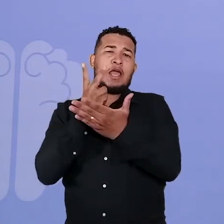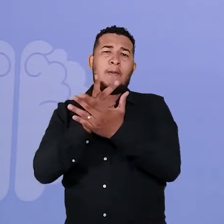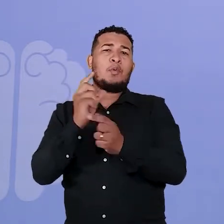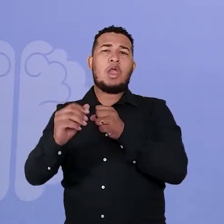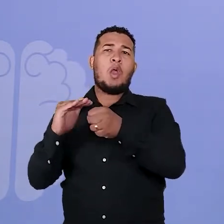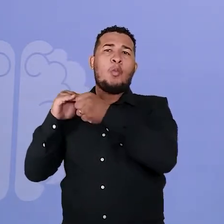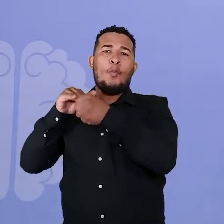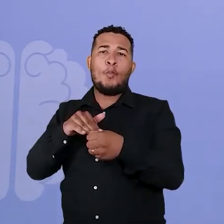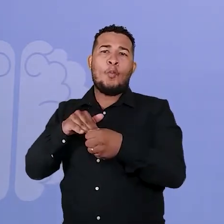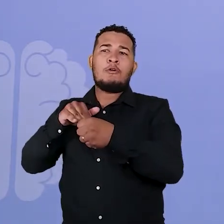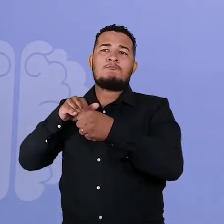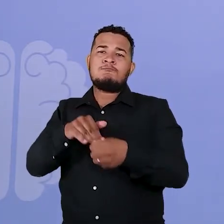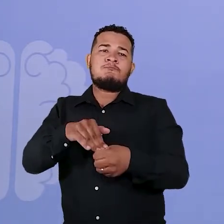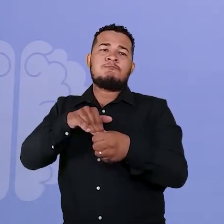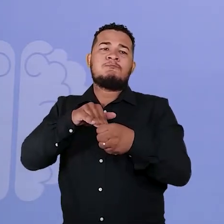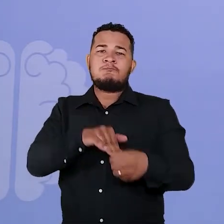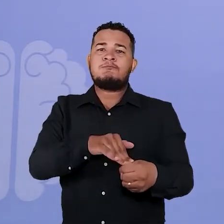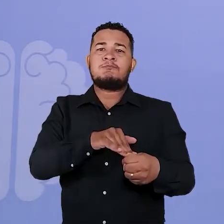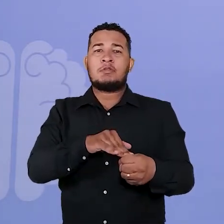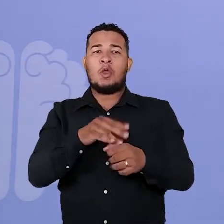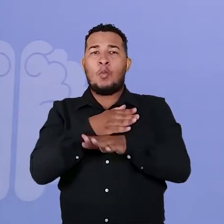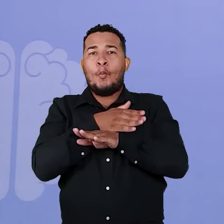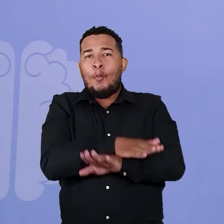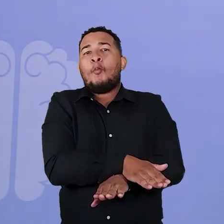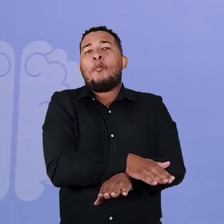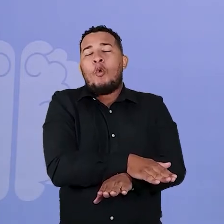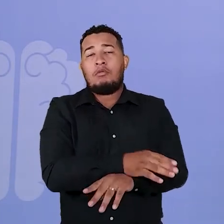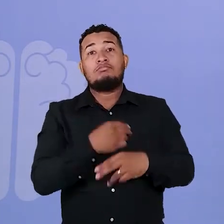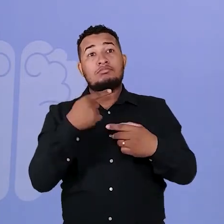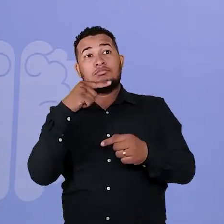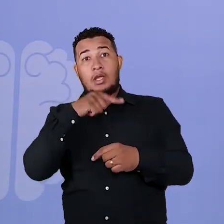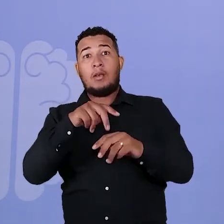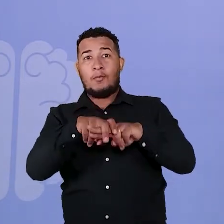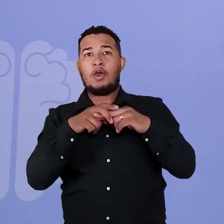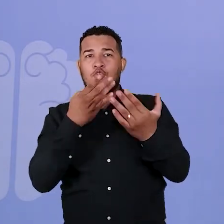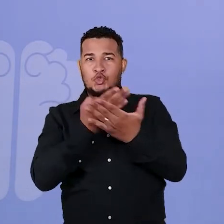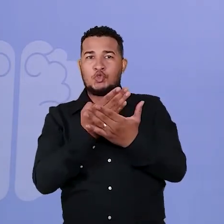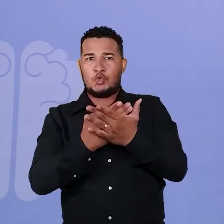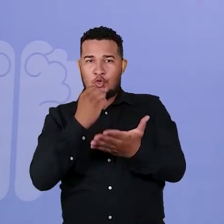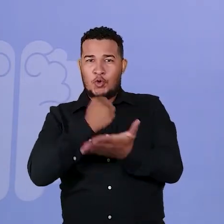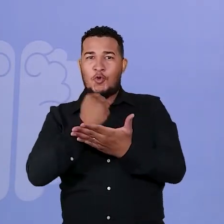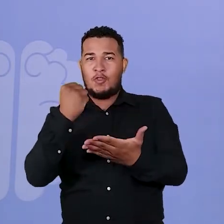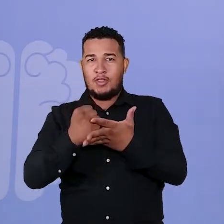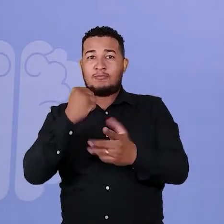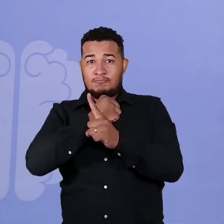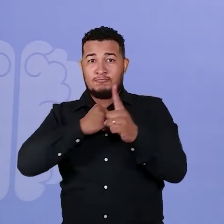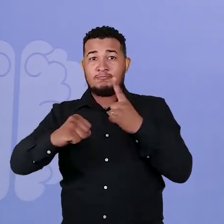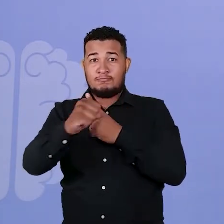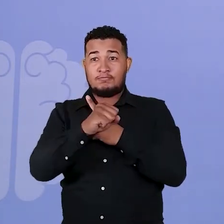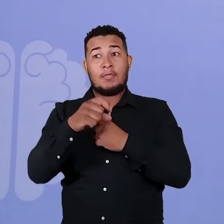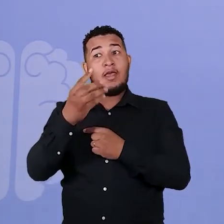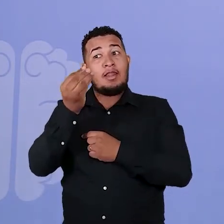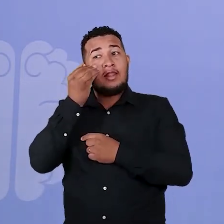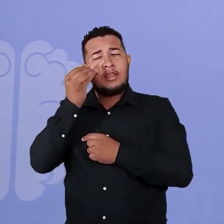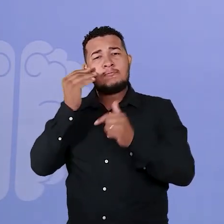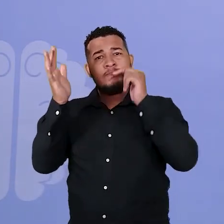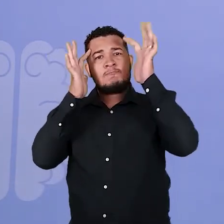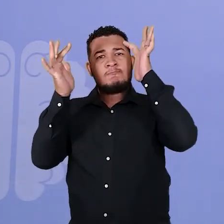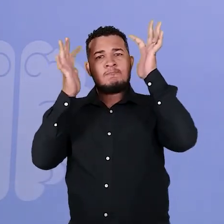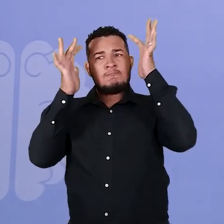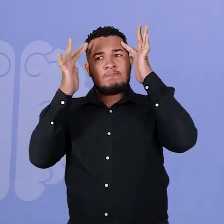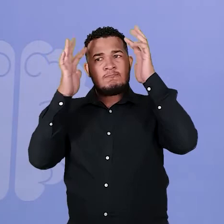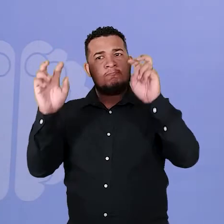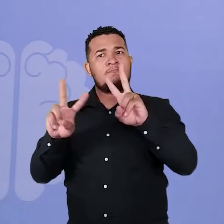história, sempre foi oprimida. E ela, através desse estudo, o contrato social, ela vai